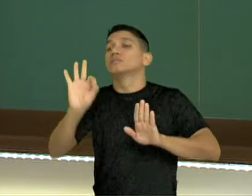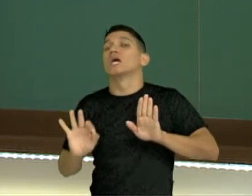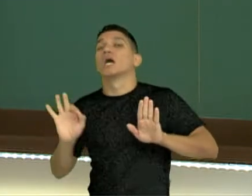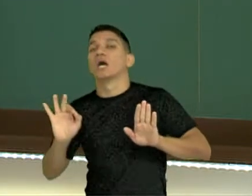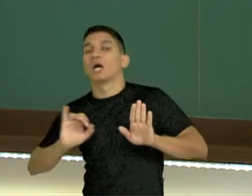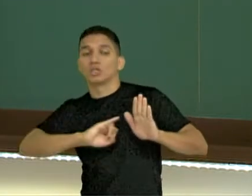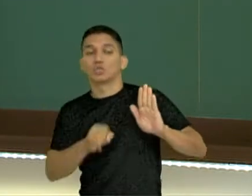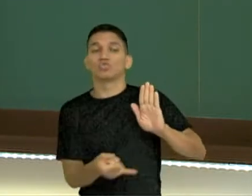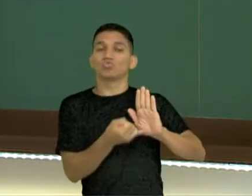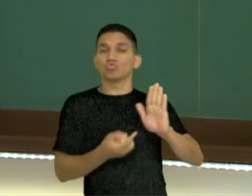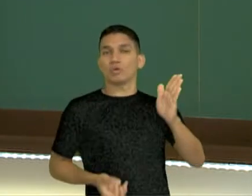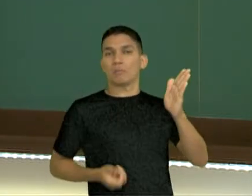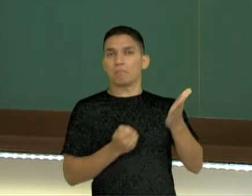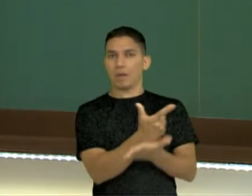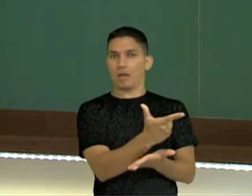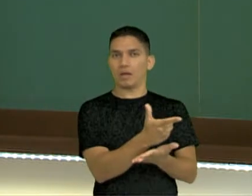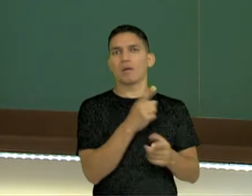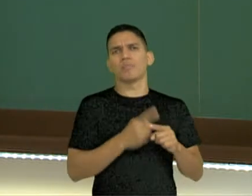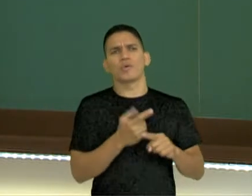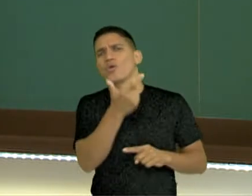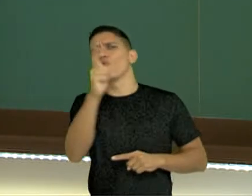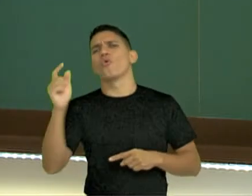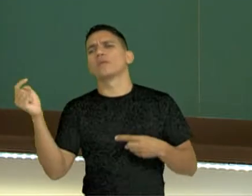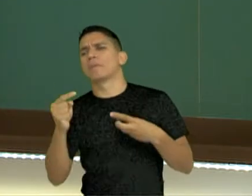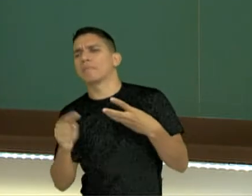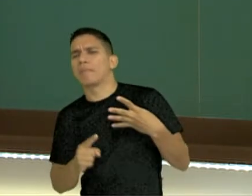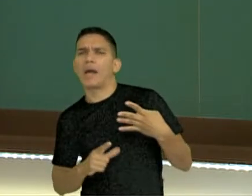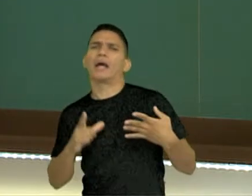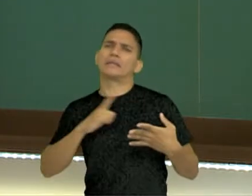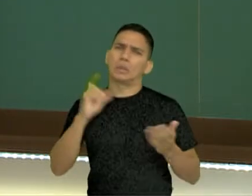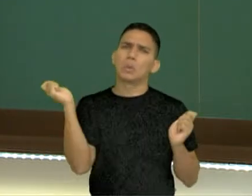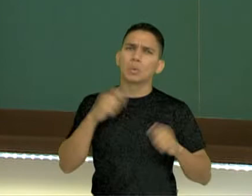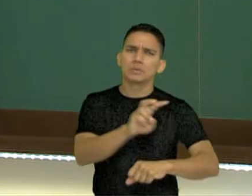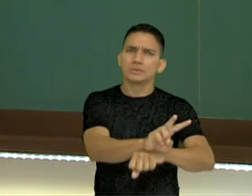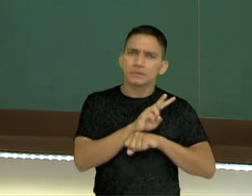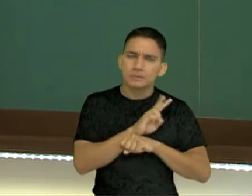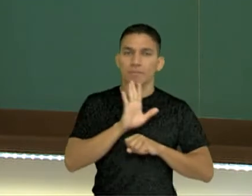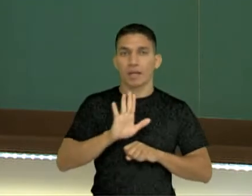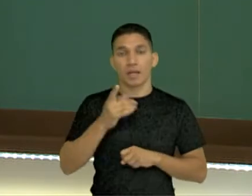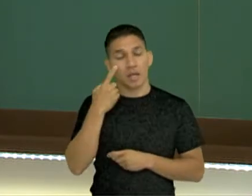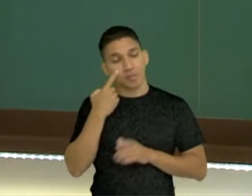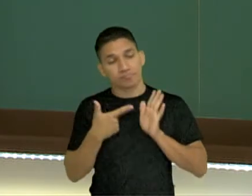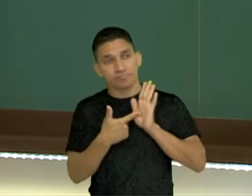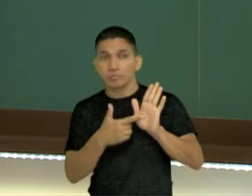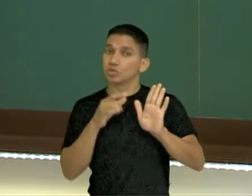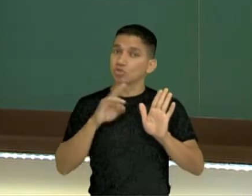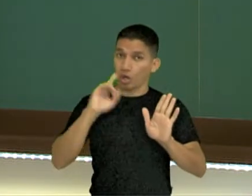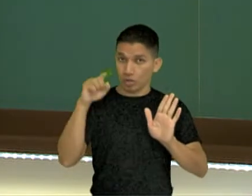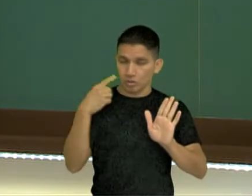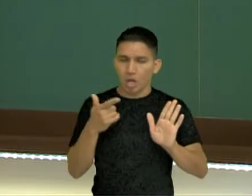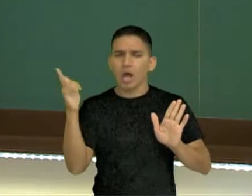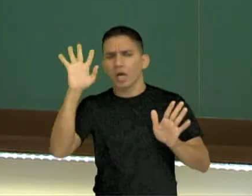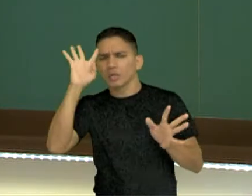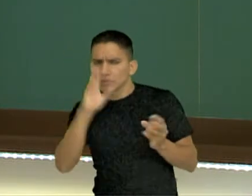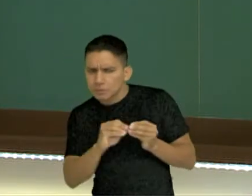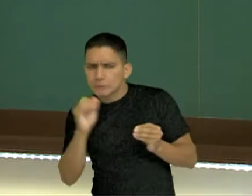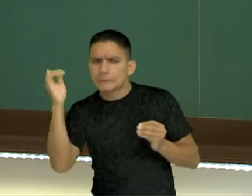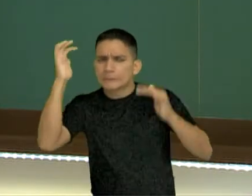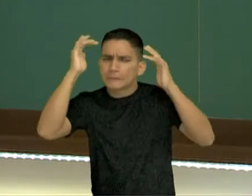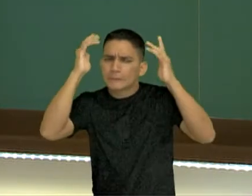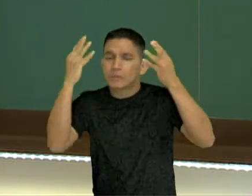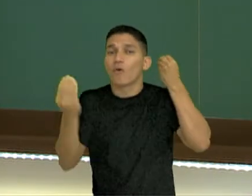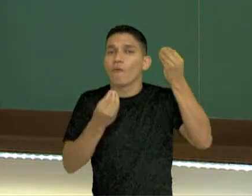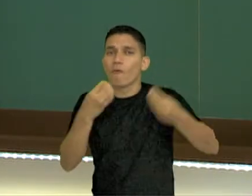opções que ele poderia fazer esse empréstimo, tá? Mas aqui vai ficar apenas para a gente conseguir pensar